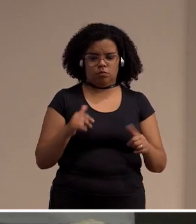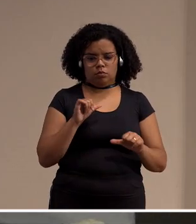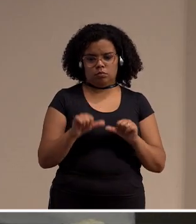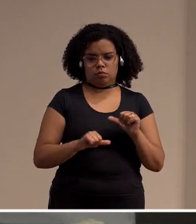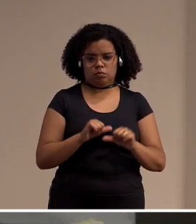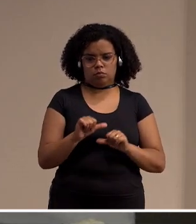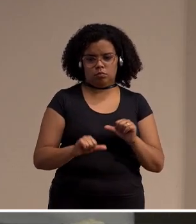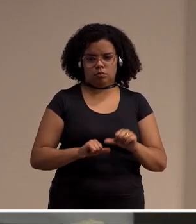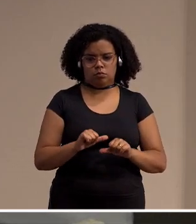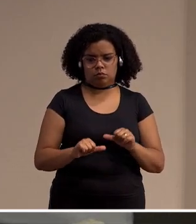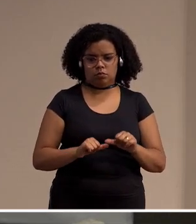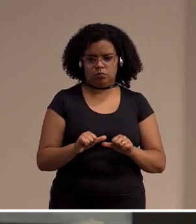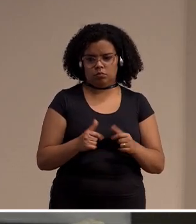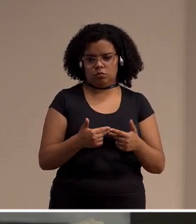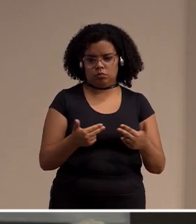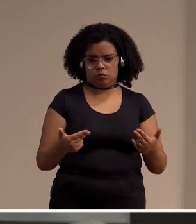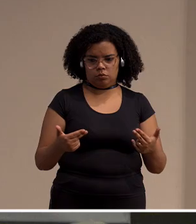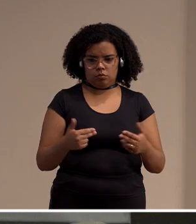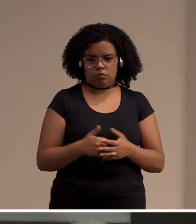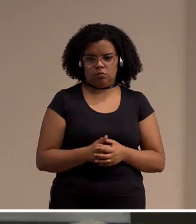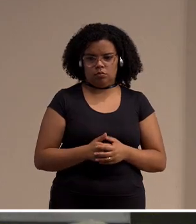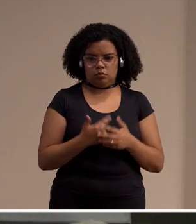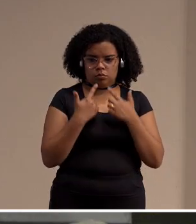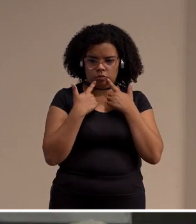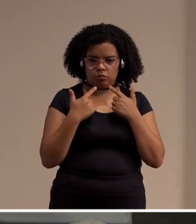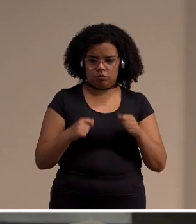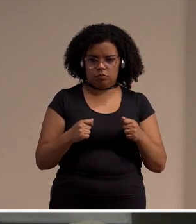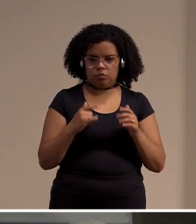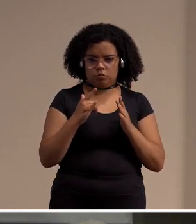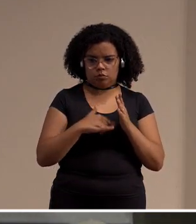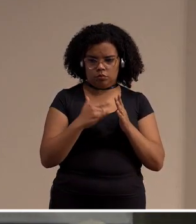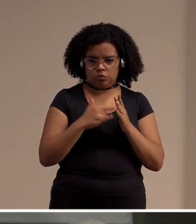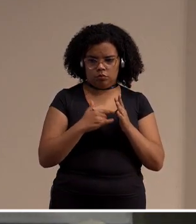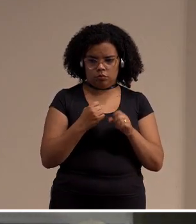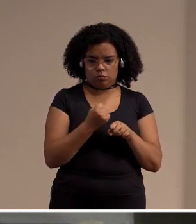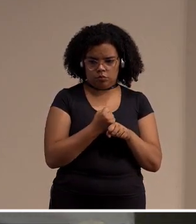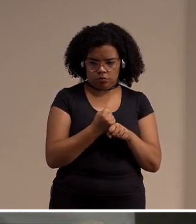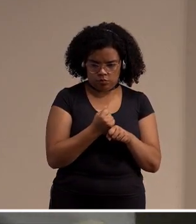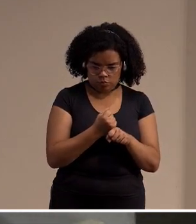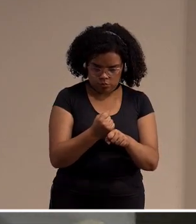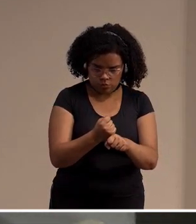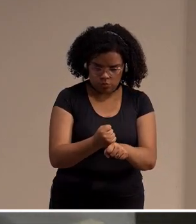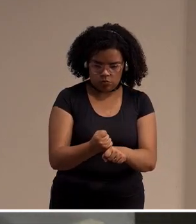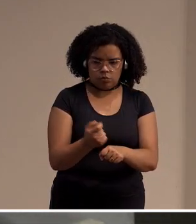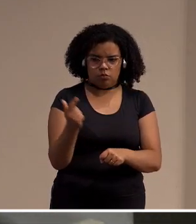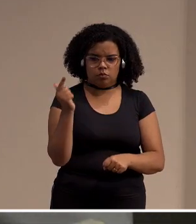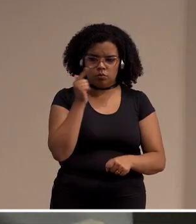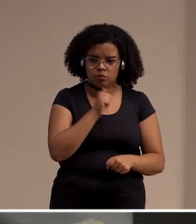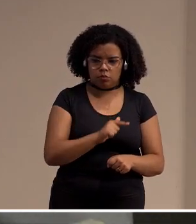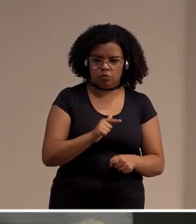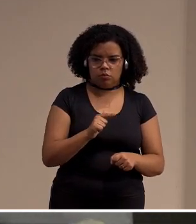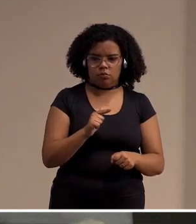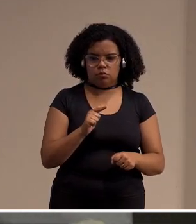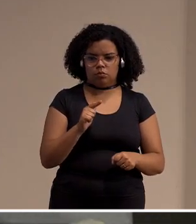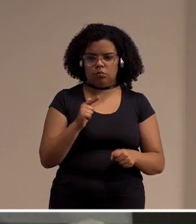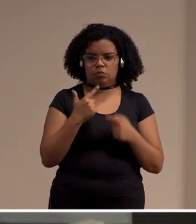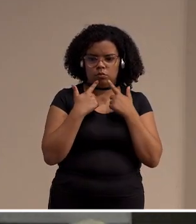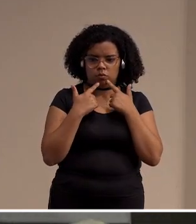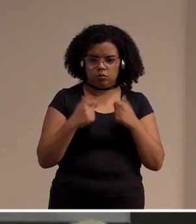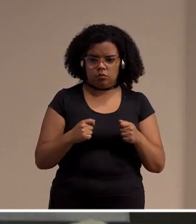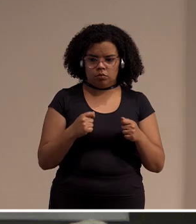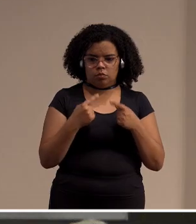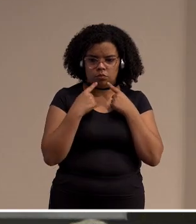o estado de coisas. E, no entanto, a linguagem desses documentos, ano a ano, foi ganhando uma linguagem cada vez mais